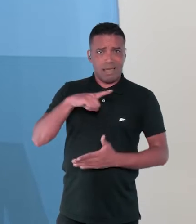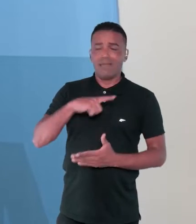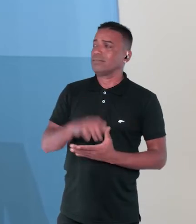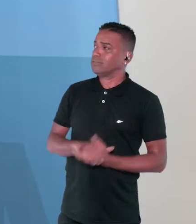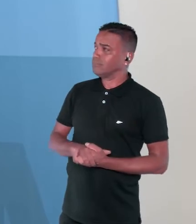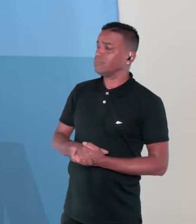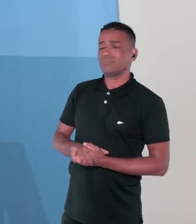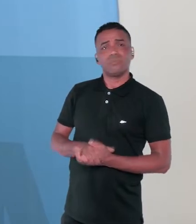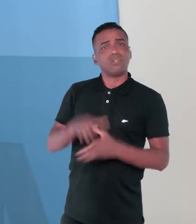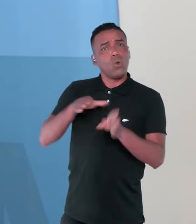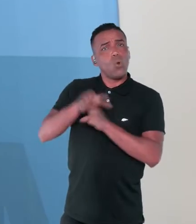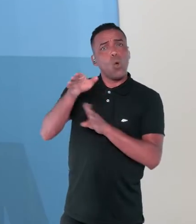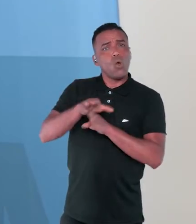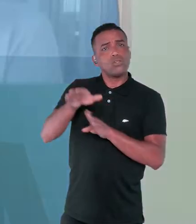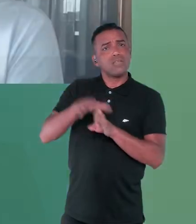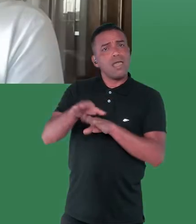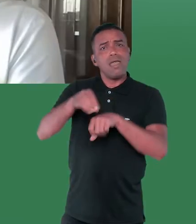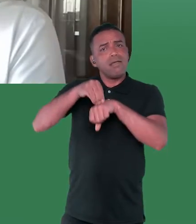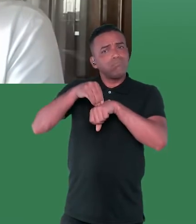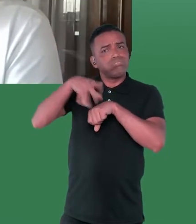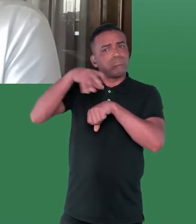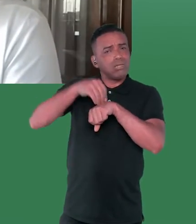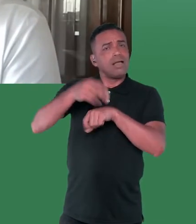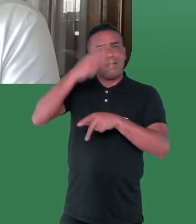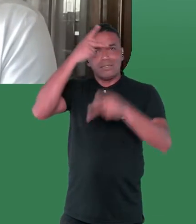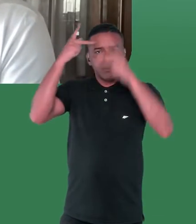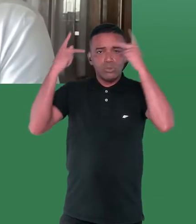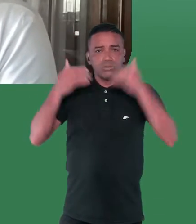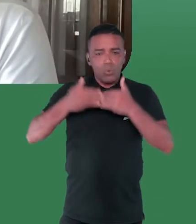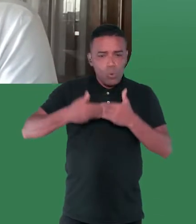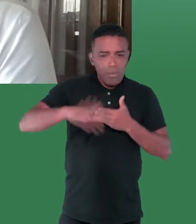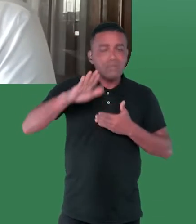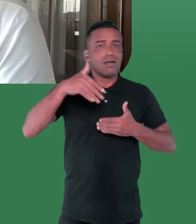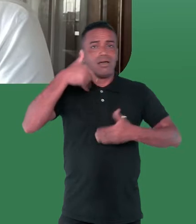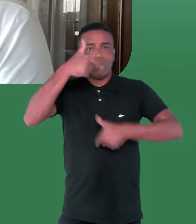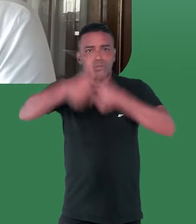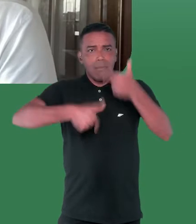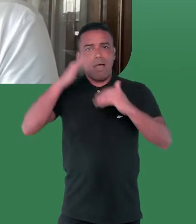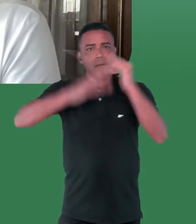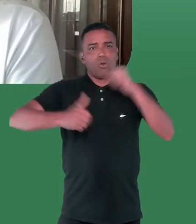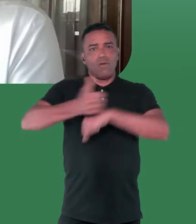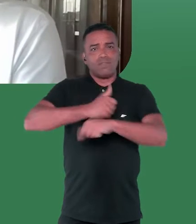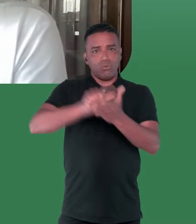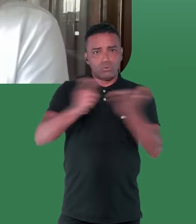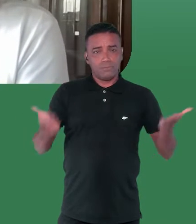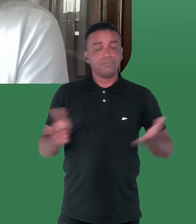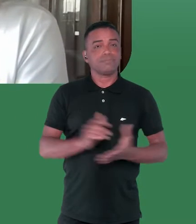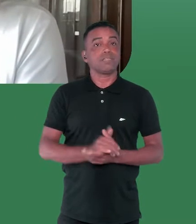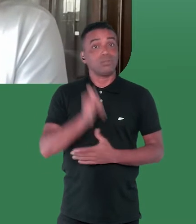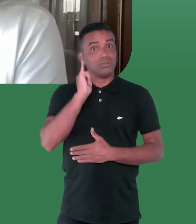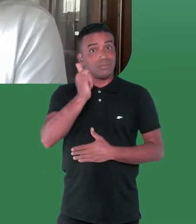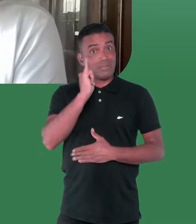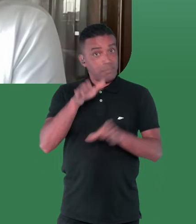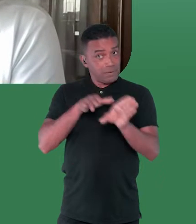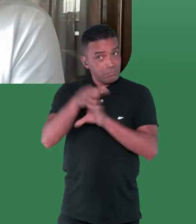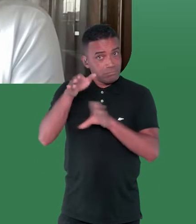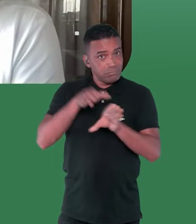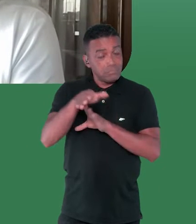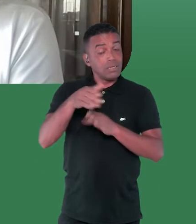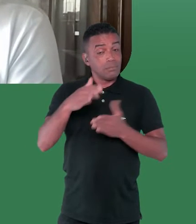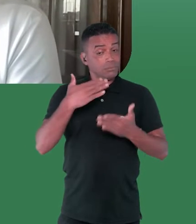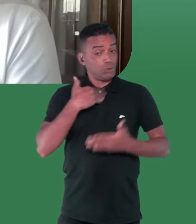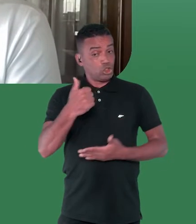conselho que Existe. você dá para essas pessoas aí, esses focos que estão começando? Eu falo sempre quando me